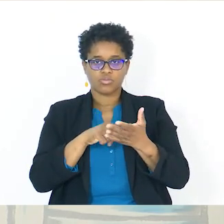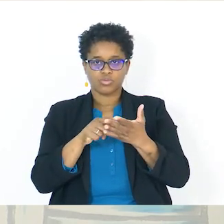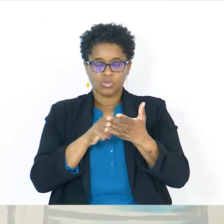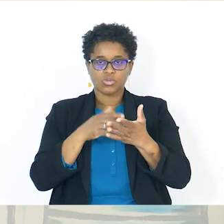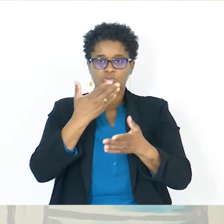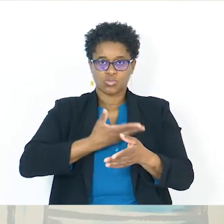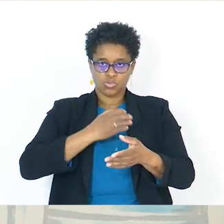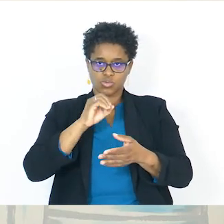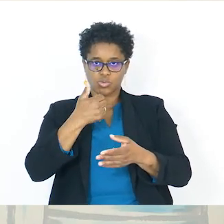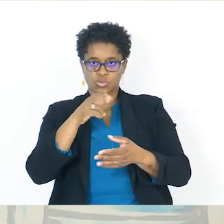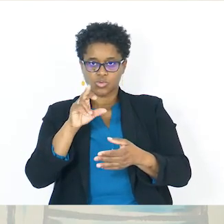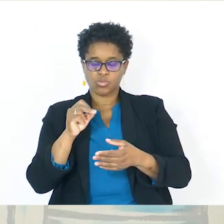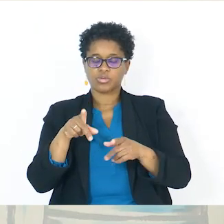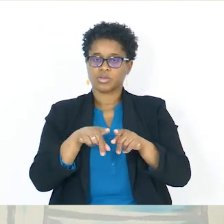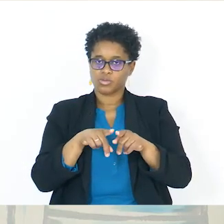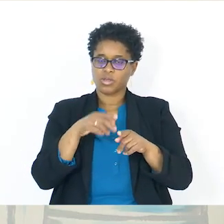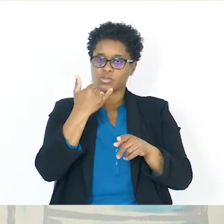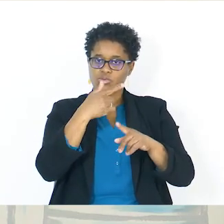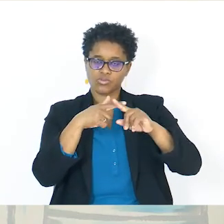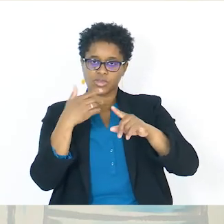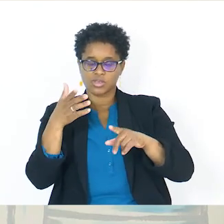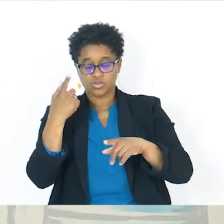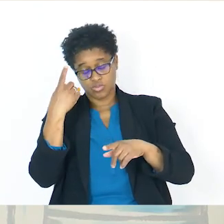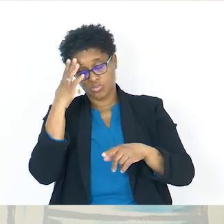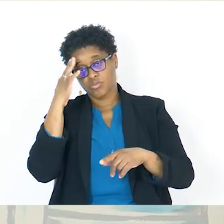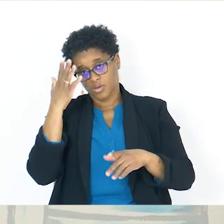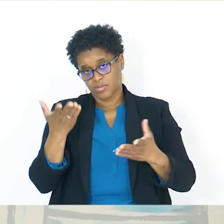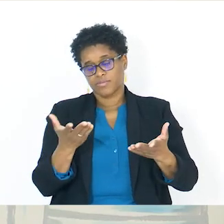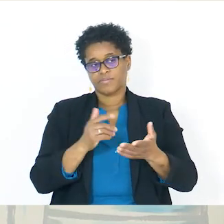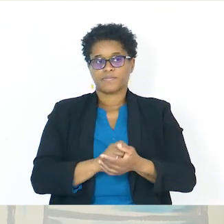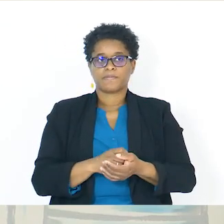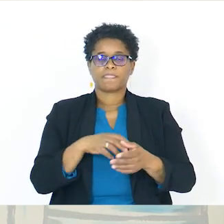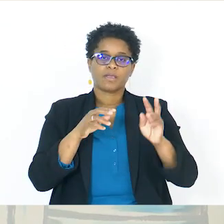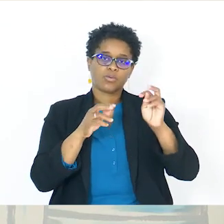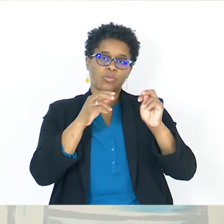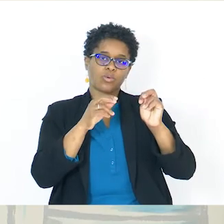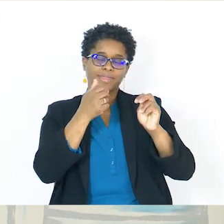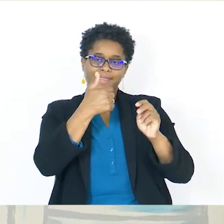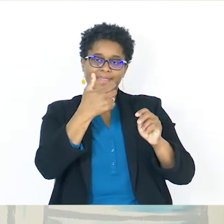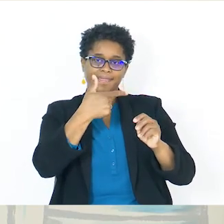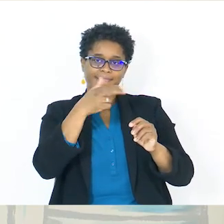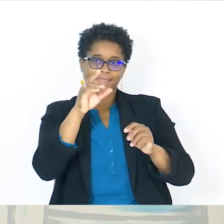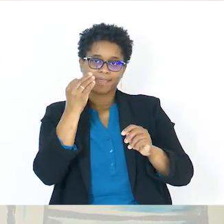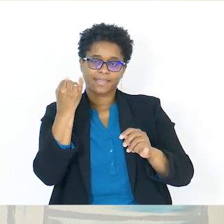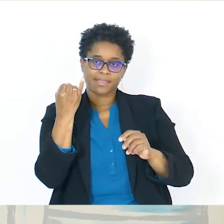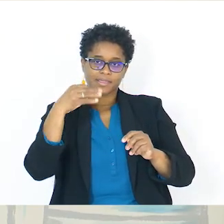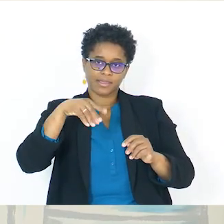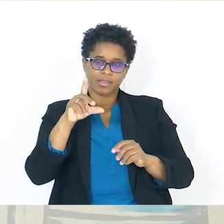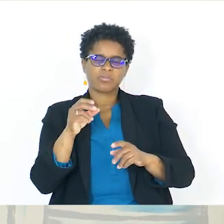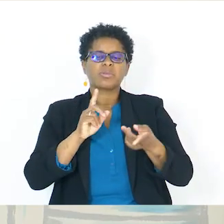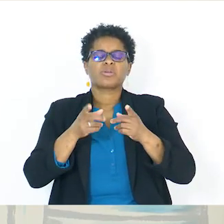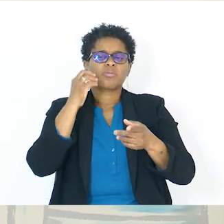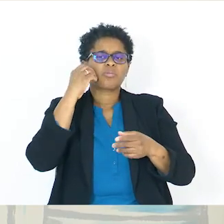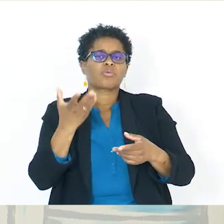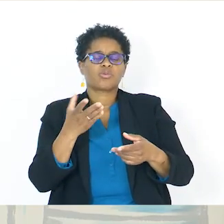de dobro, não é? Significa 2 vezes o número. O triplo significa como? Como é